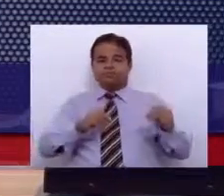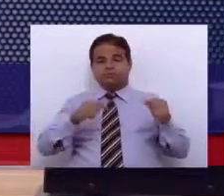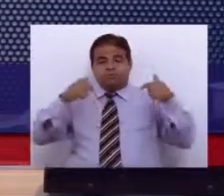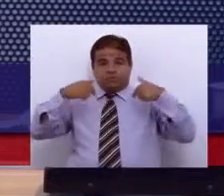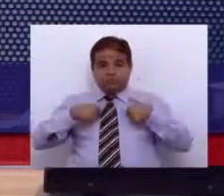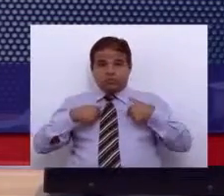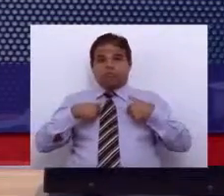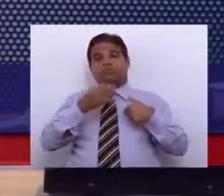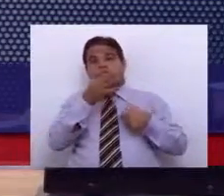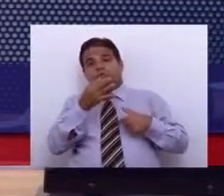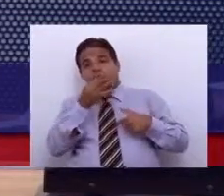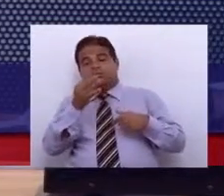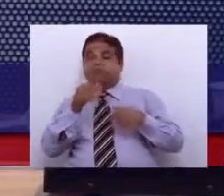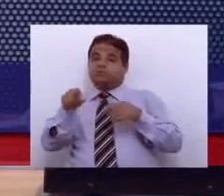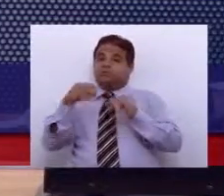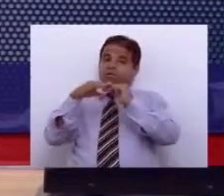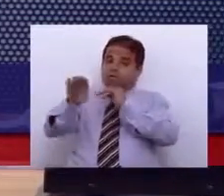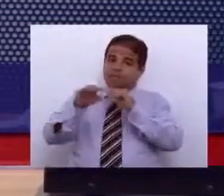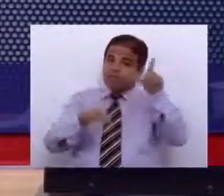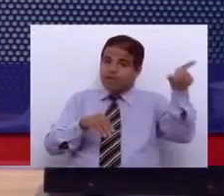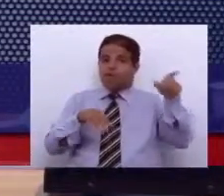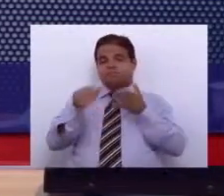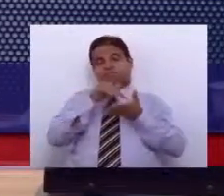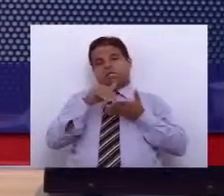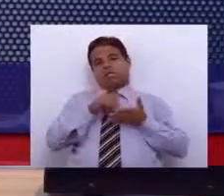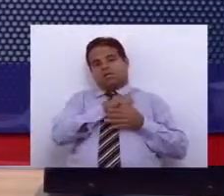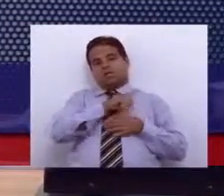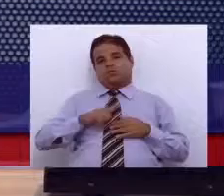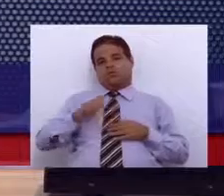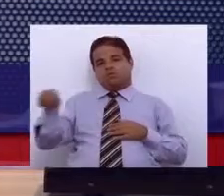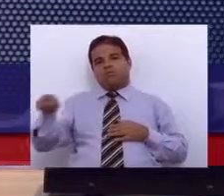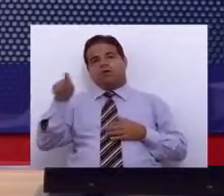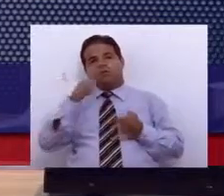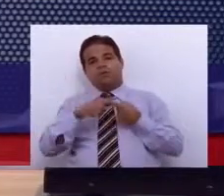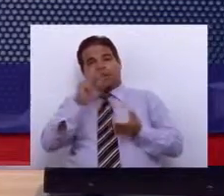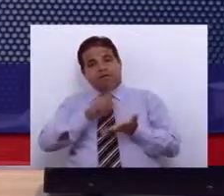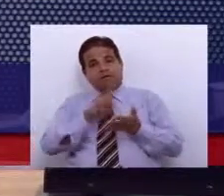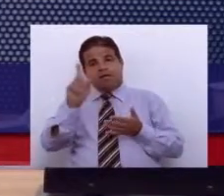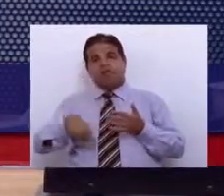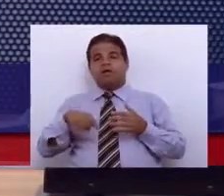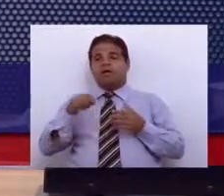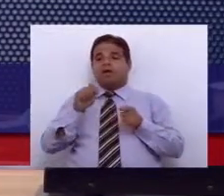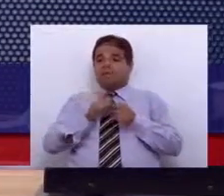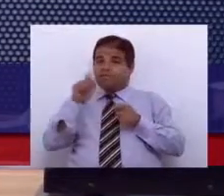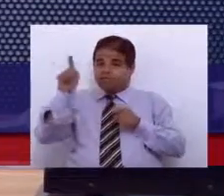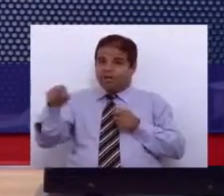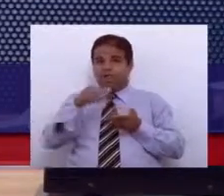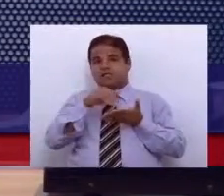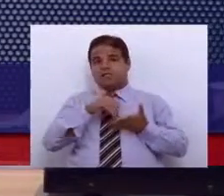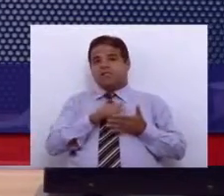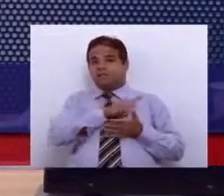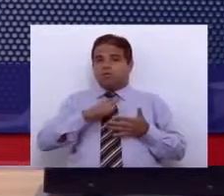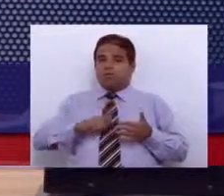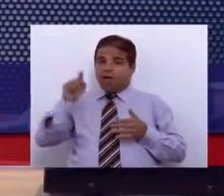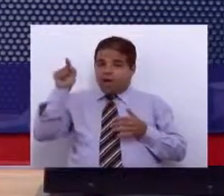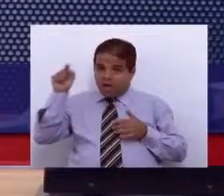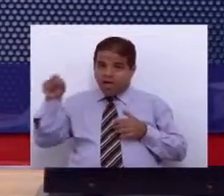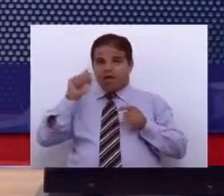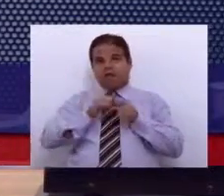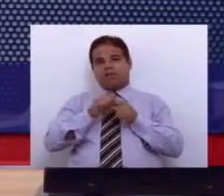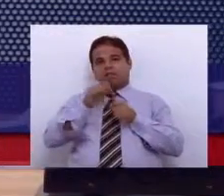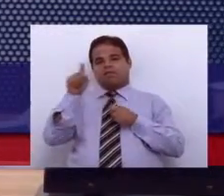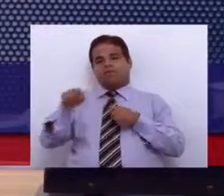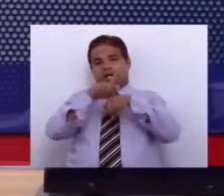sugeri isso encaminhar se para a secretaria de governo porque na verdade é um procedimento que é feito pela secretaria de governo compete à secretaria de governo